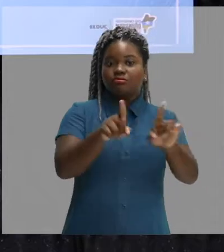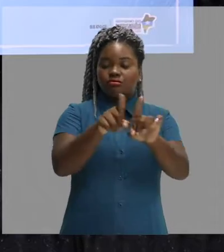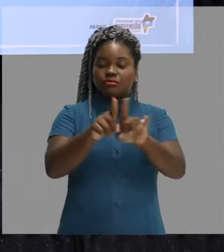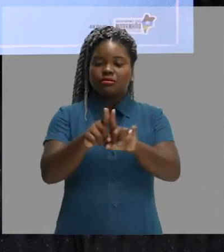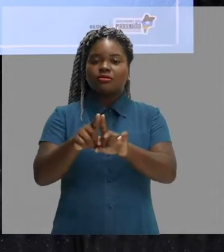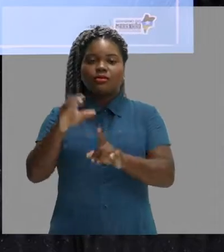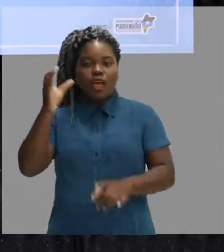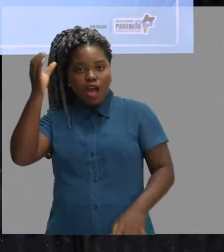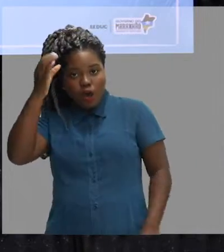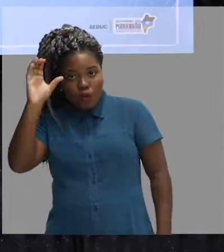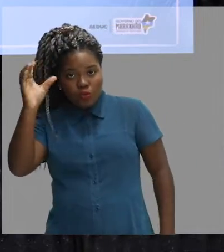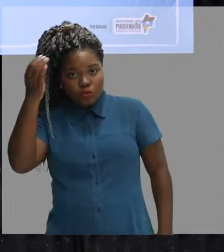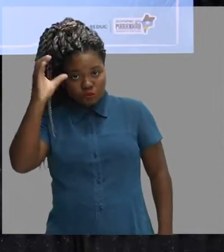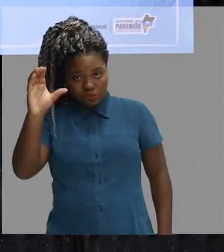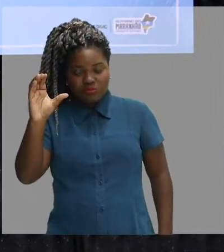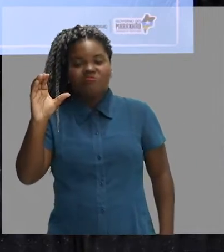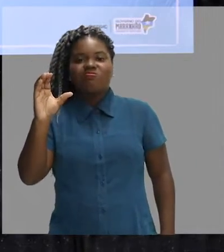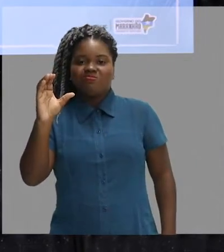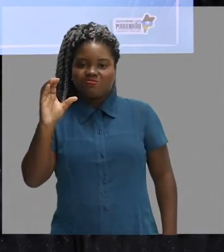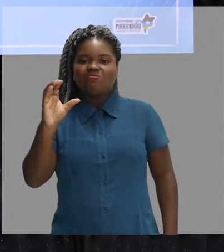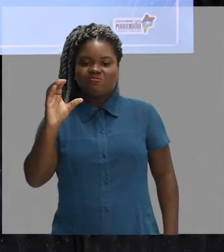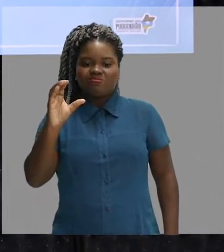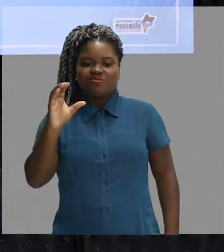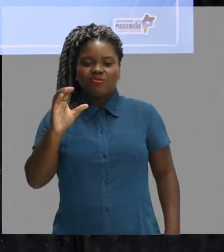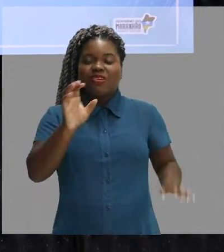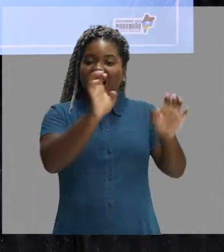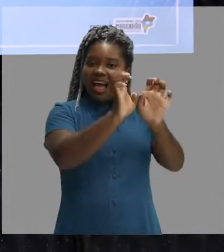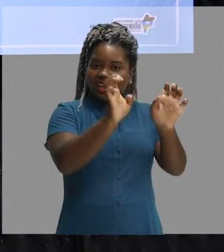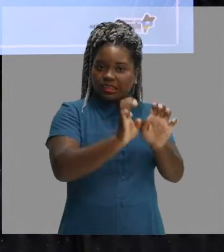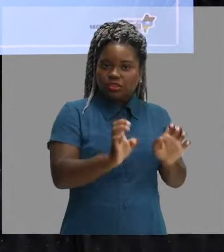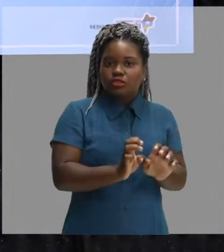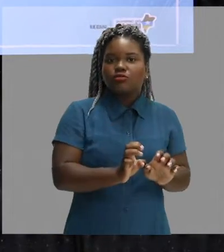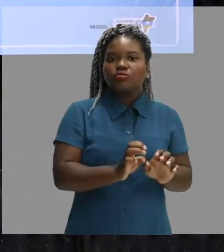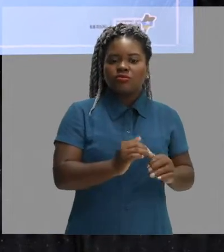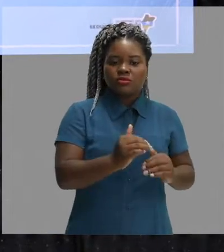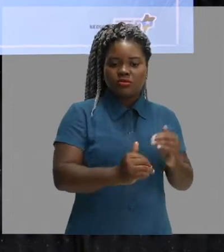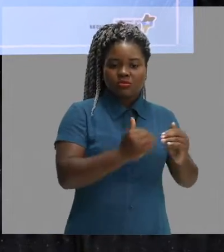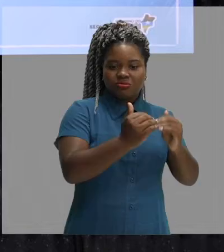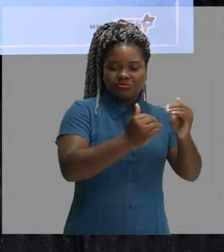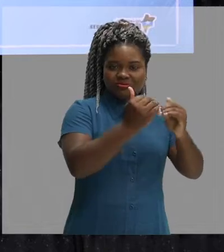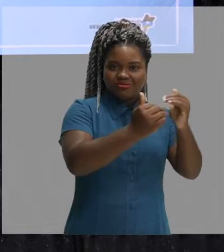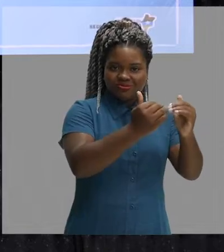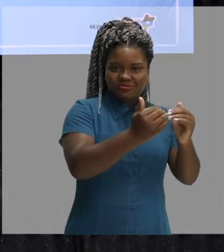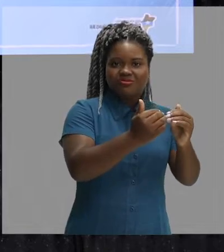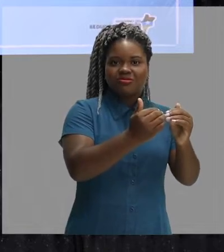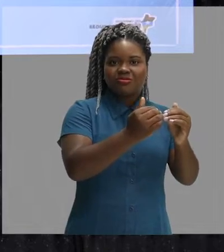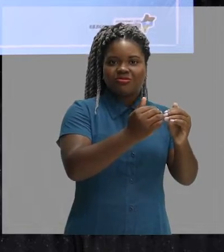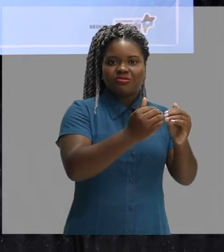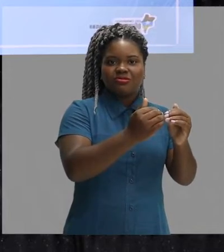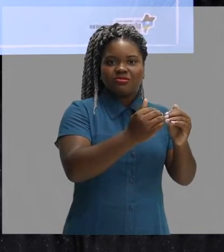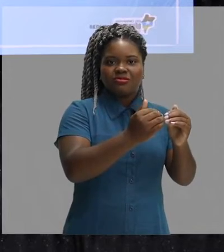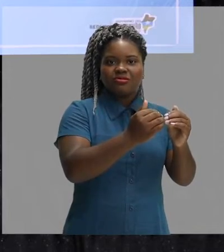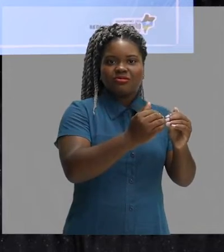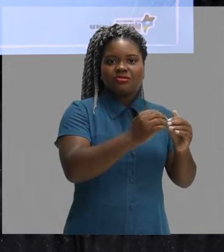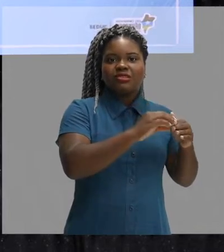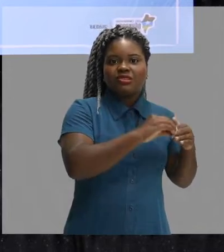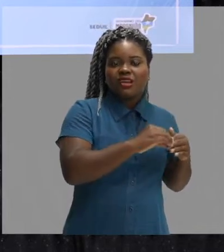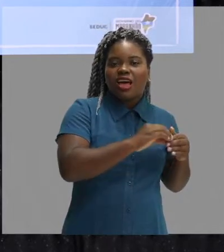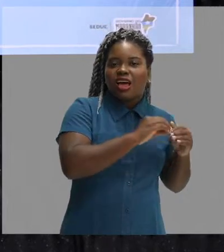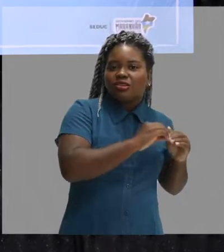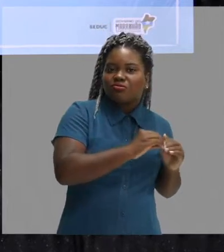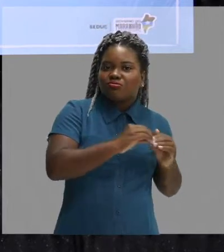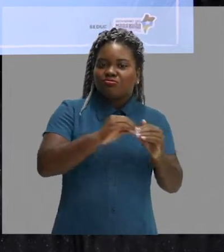violência estrutural, ela perpetua as relações de dominação. Faz parte da estruturação das